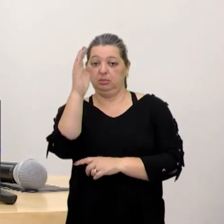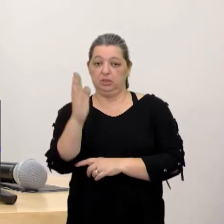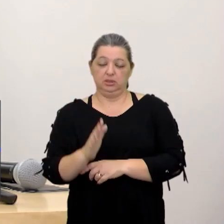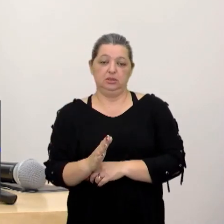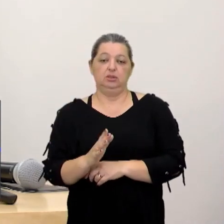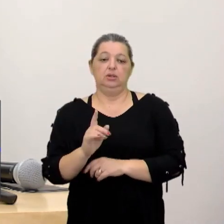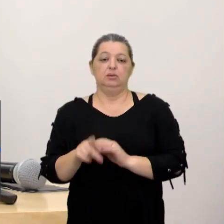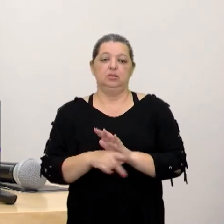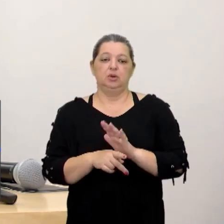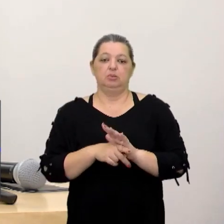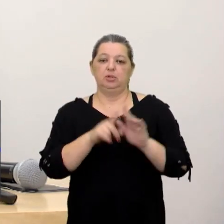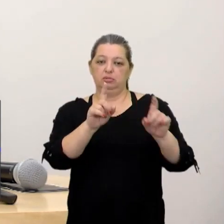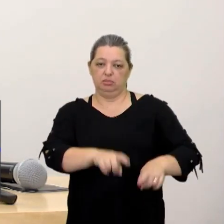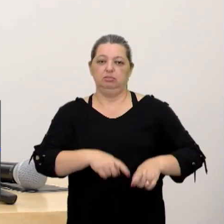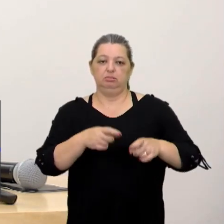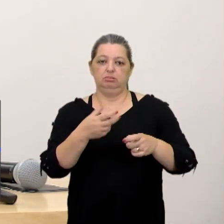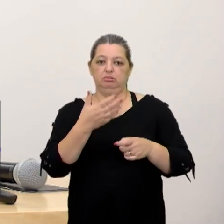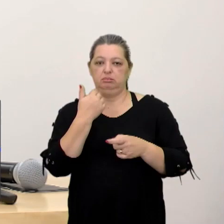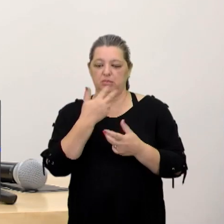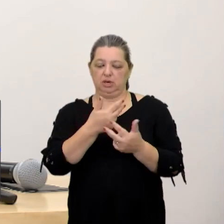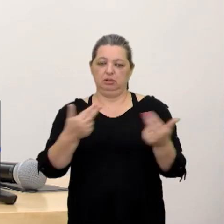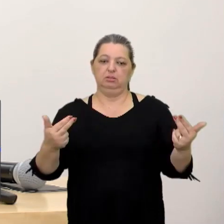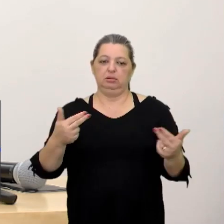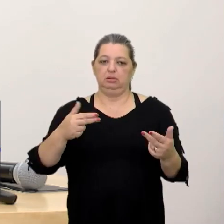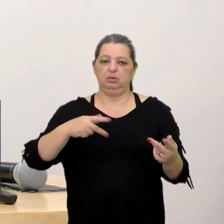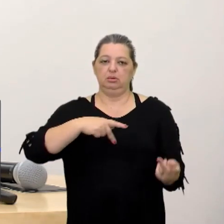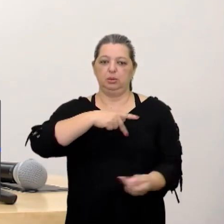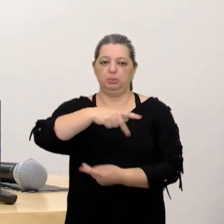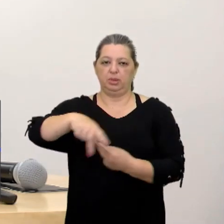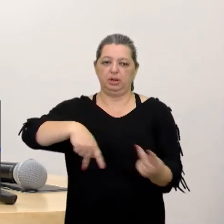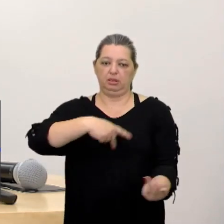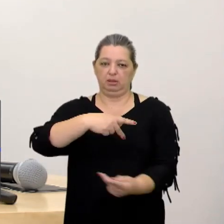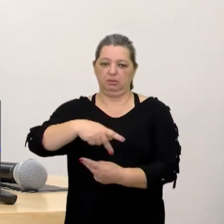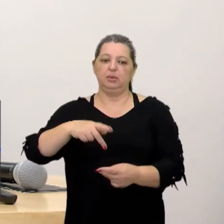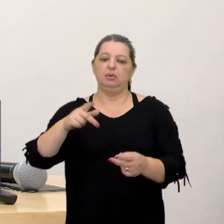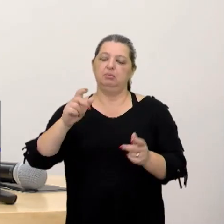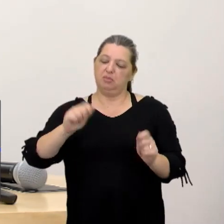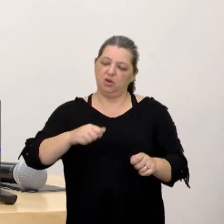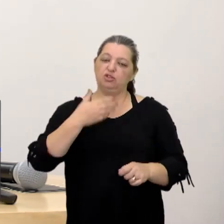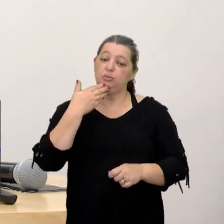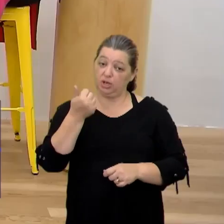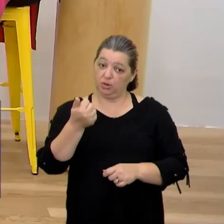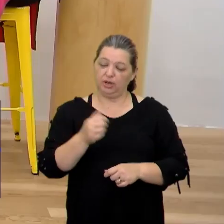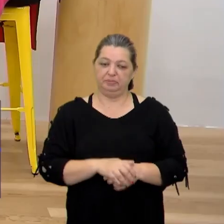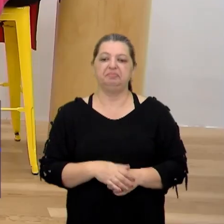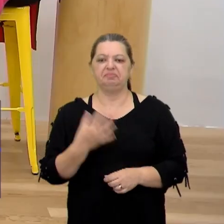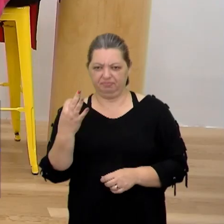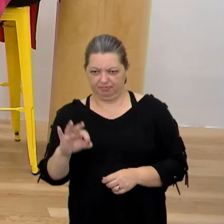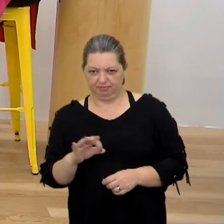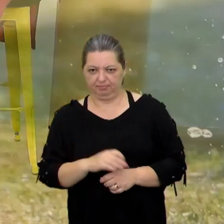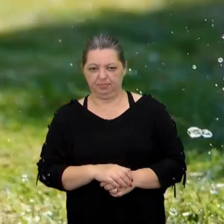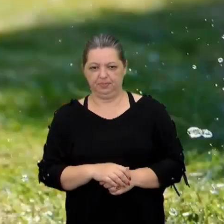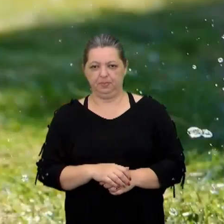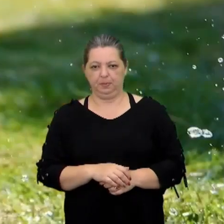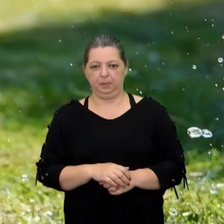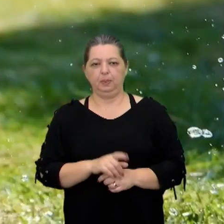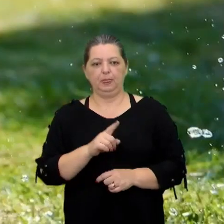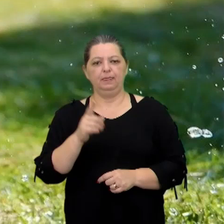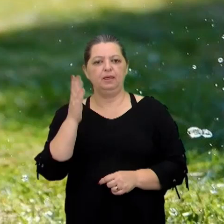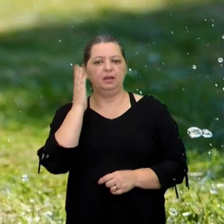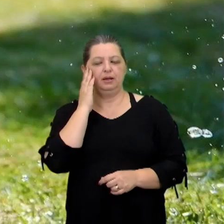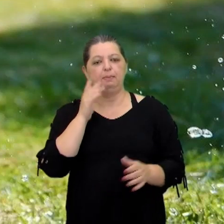maiores produtores de alimentos do planeta. Pode ser melhor, né? Certo, Ju? Acabamos certo. Aí, né? Vamos aí no Saiba Mais